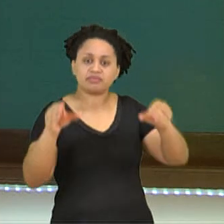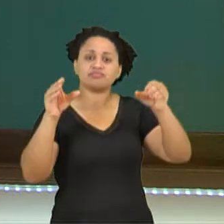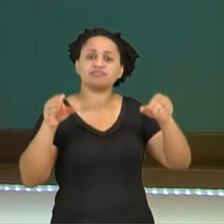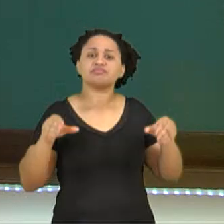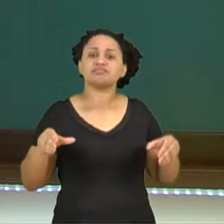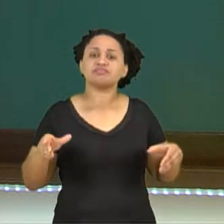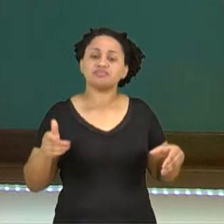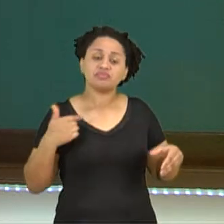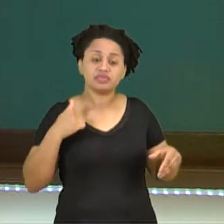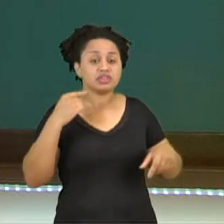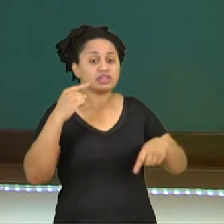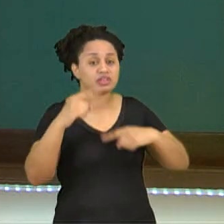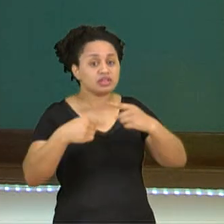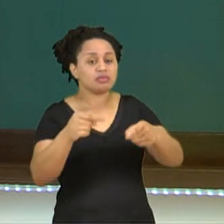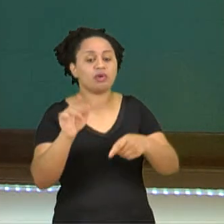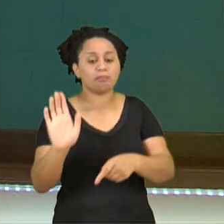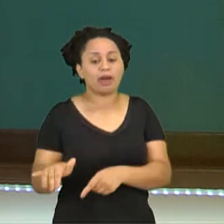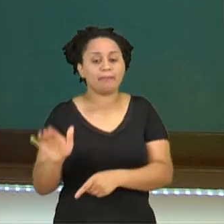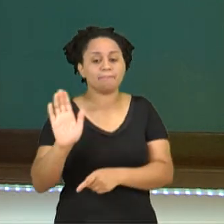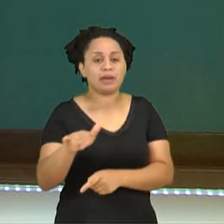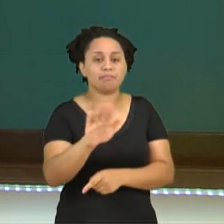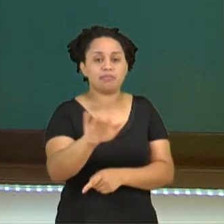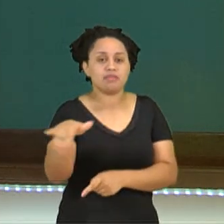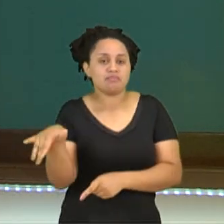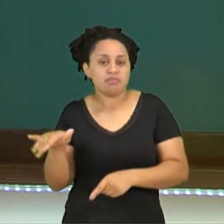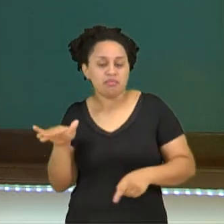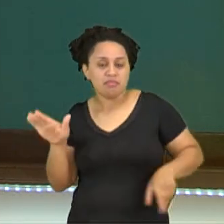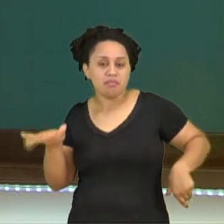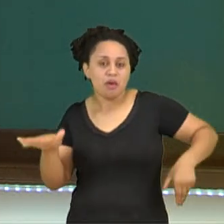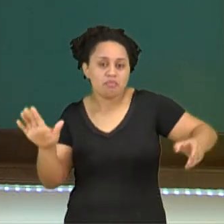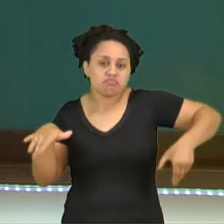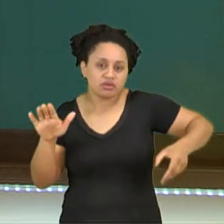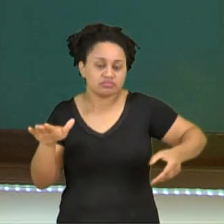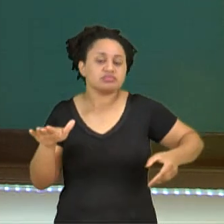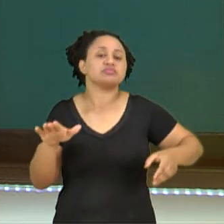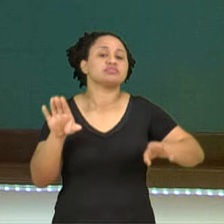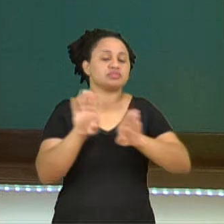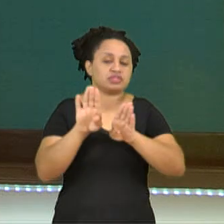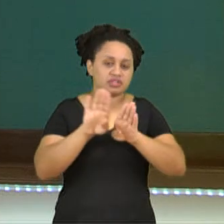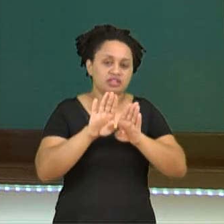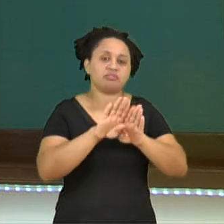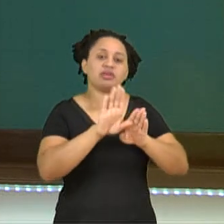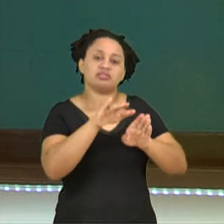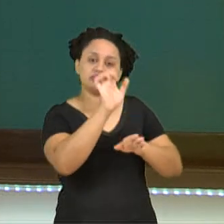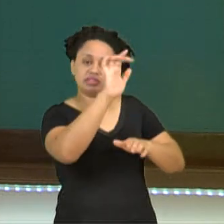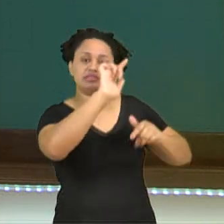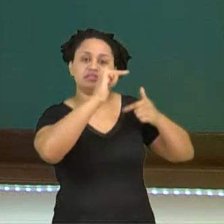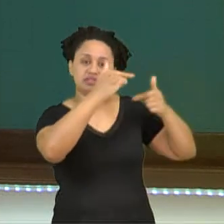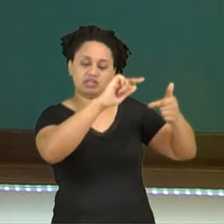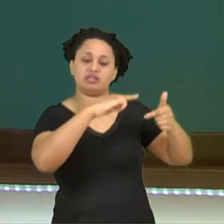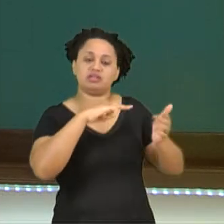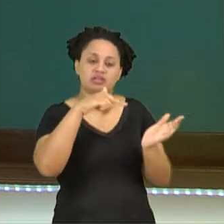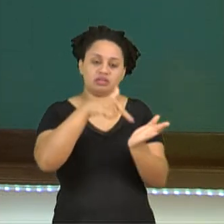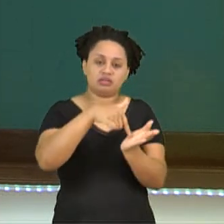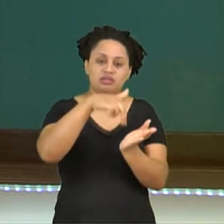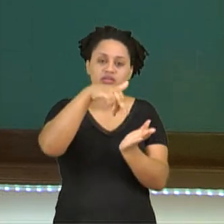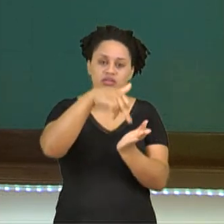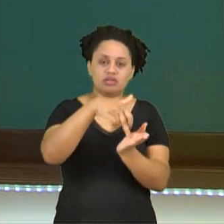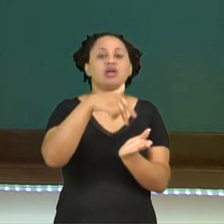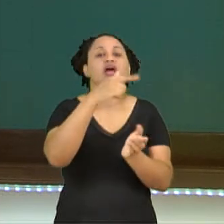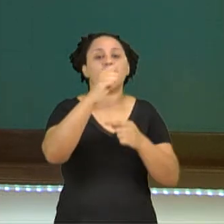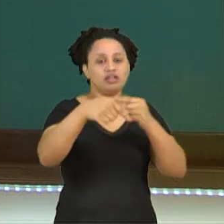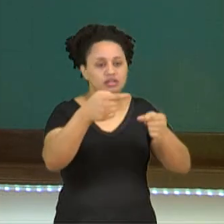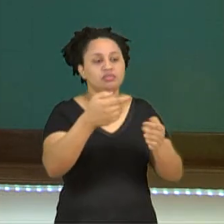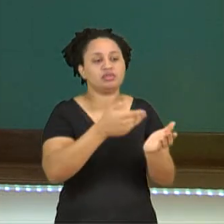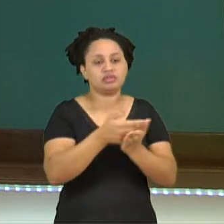roda para depois quicar essa bola. Mesma coisa o basquete tradicional, nós temos que dar 2 passos para